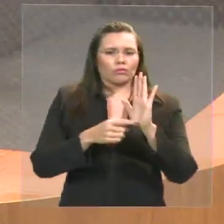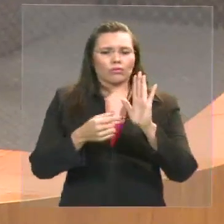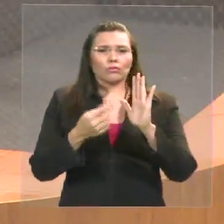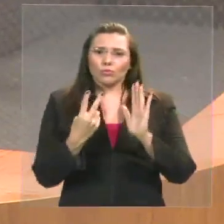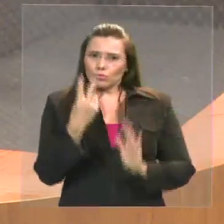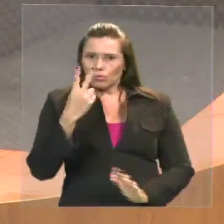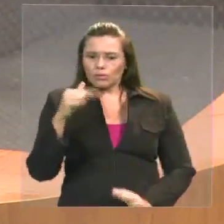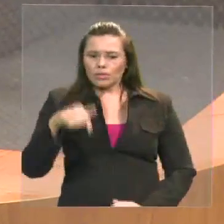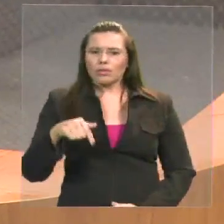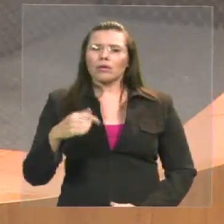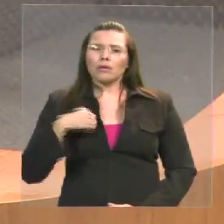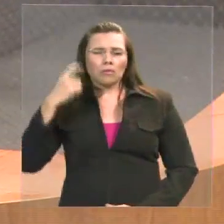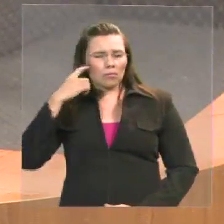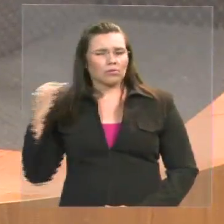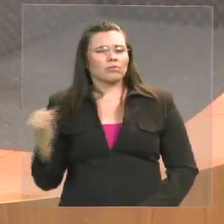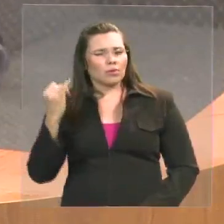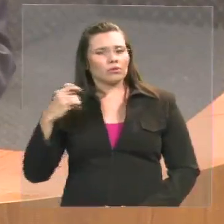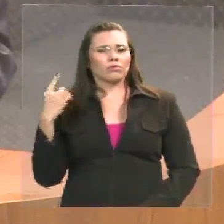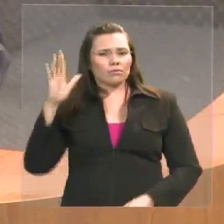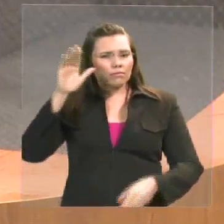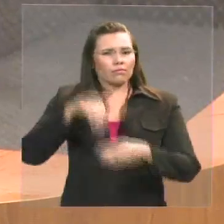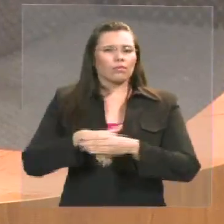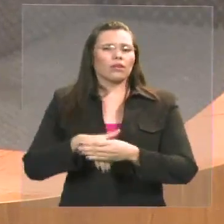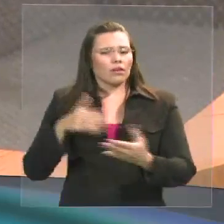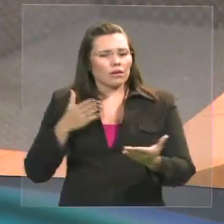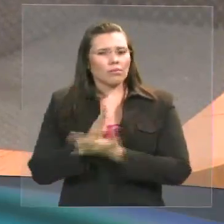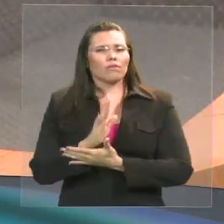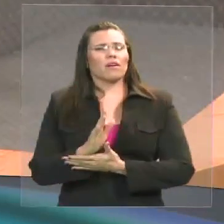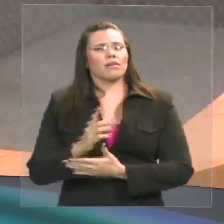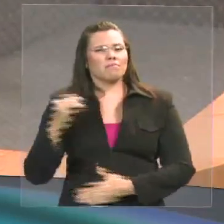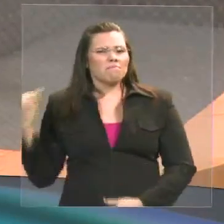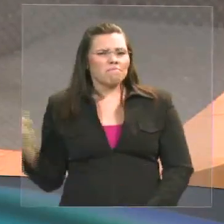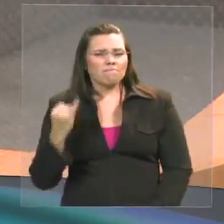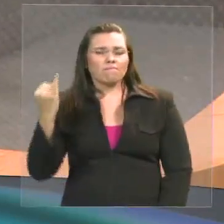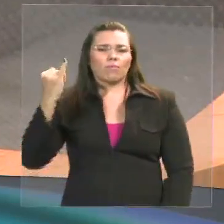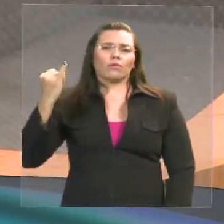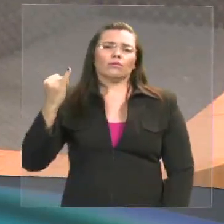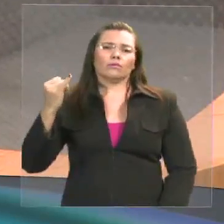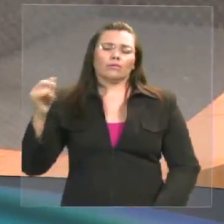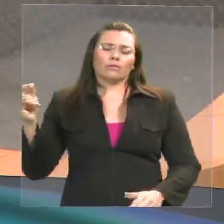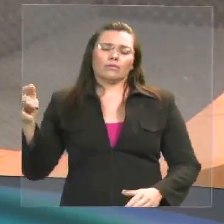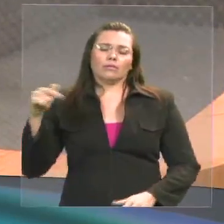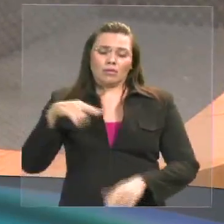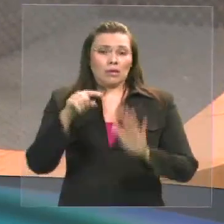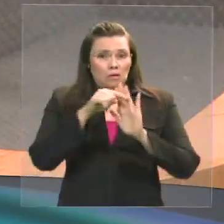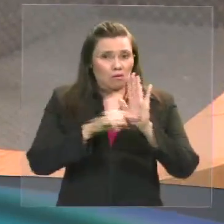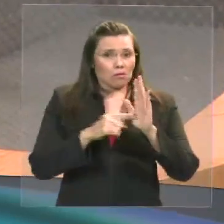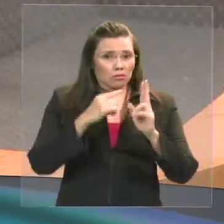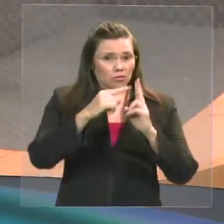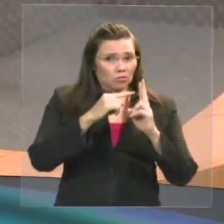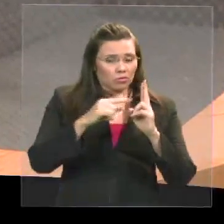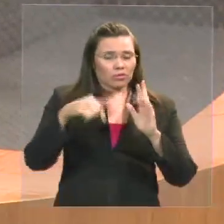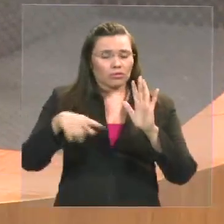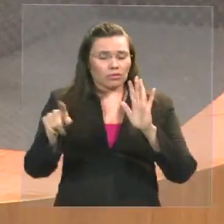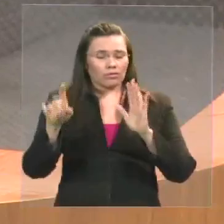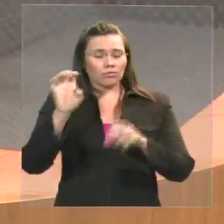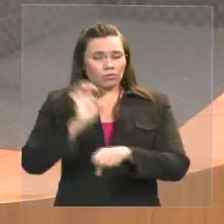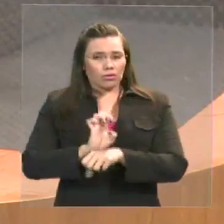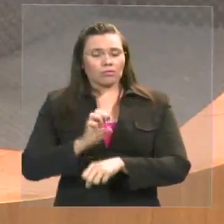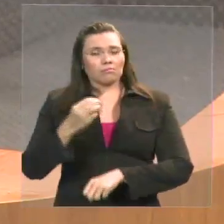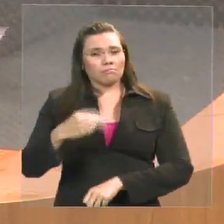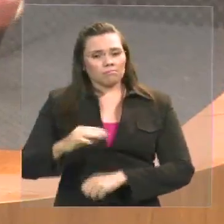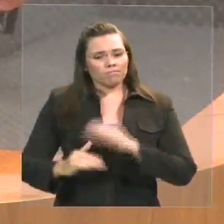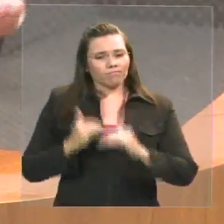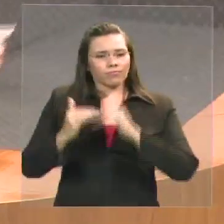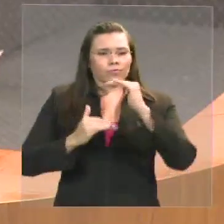para o desenvolvimento do nosso Estado. Mas, senhor presidente, me permita usar o tempo da liderança, meu presidente, por gentileza? Só usar o